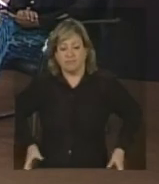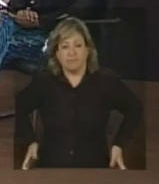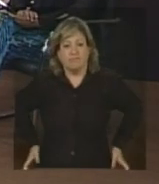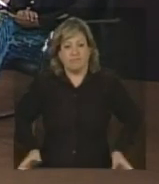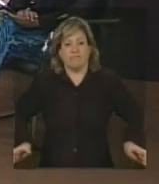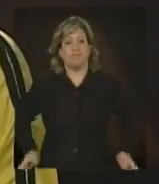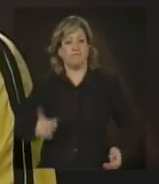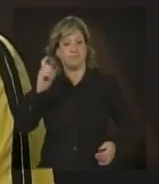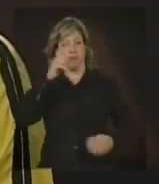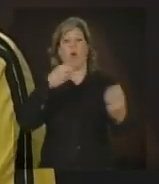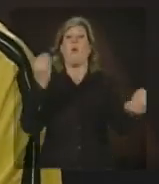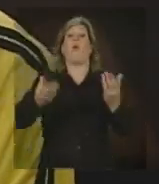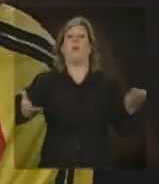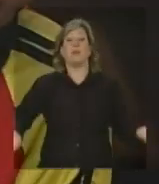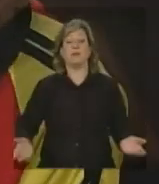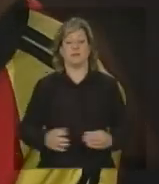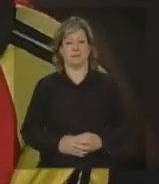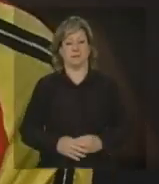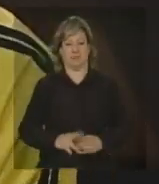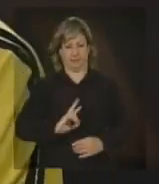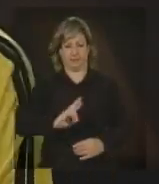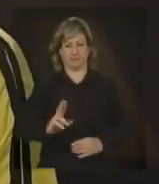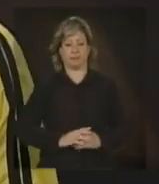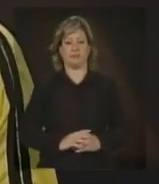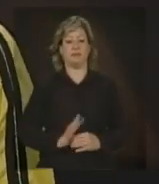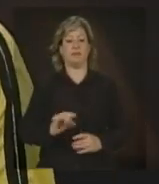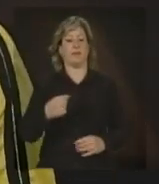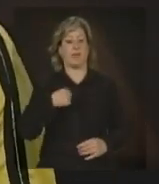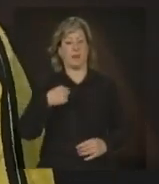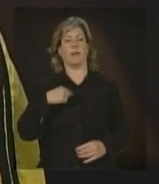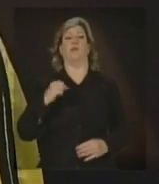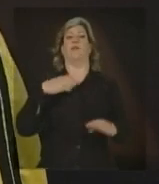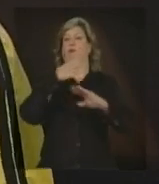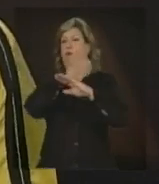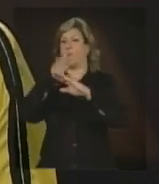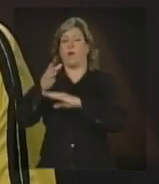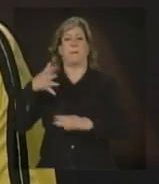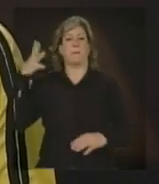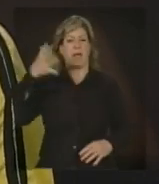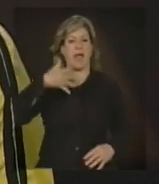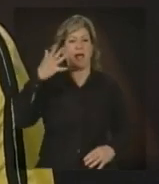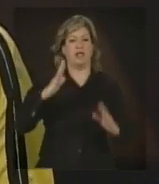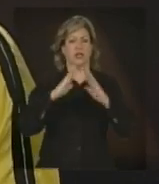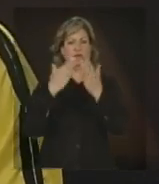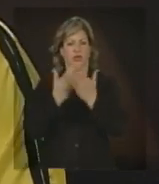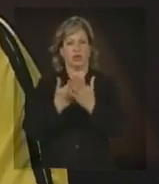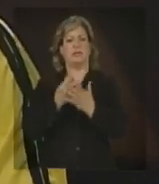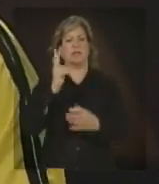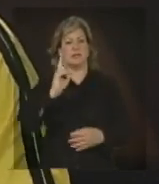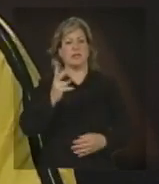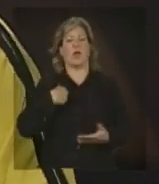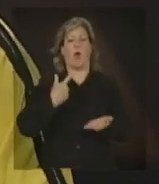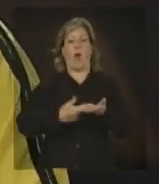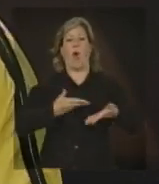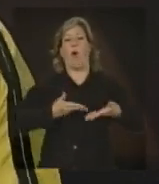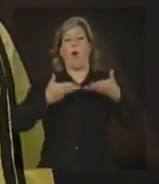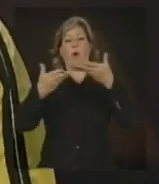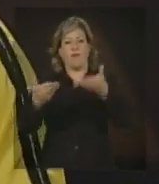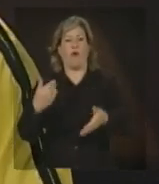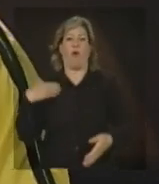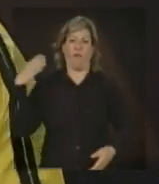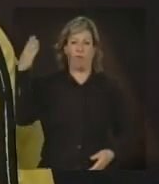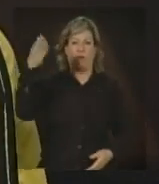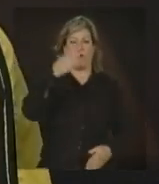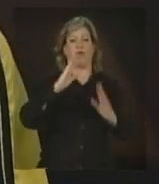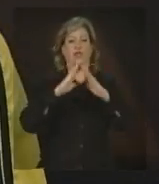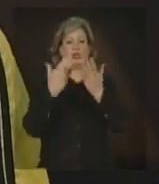Eu sou muito participando de palestras nas escolas, então sou muito, às vezes, convidado para ir nas escolas